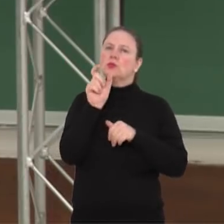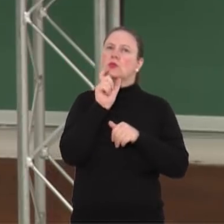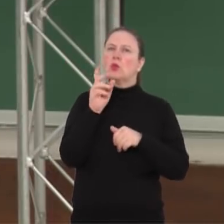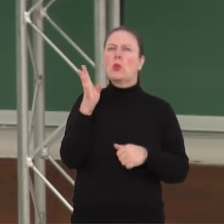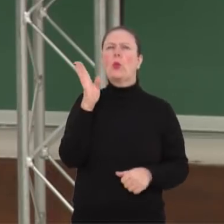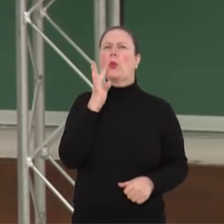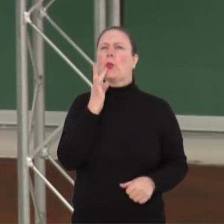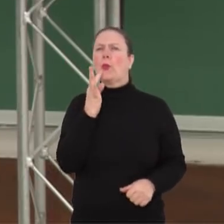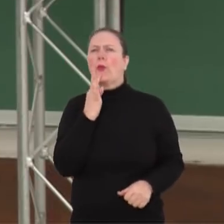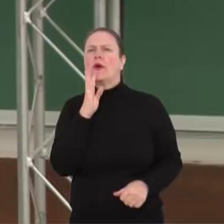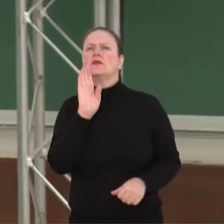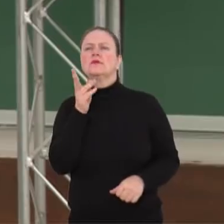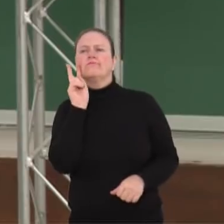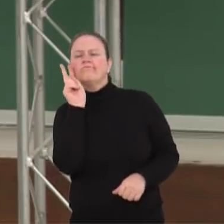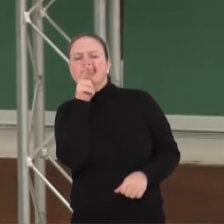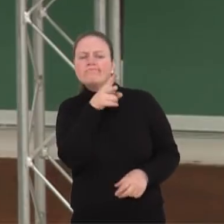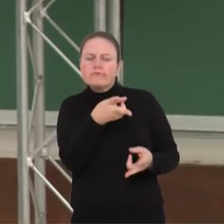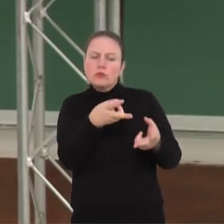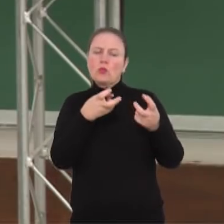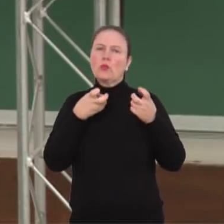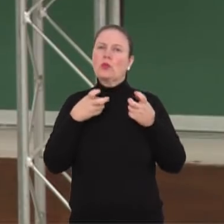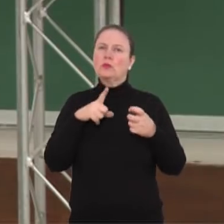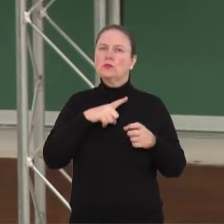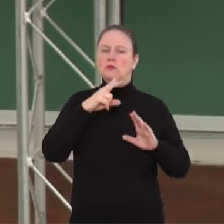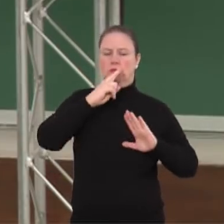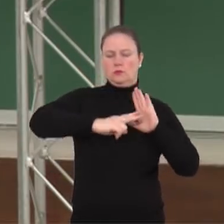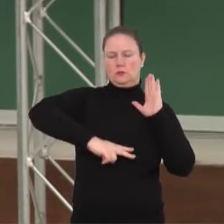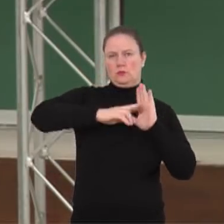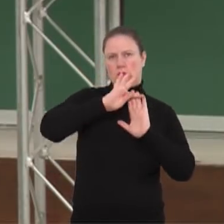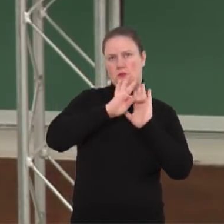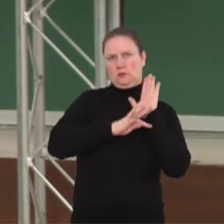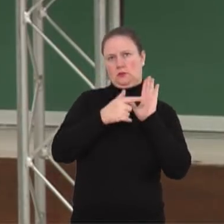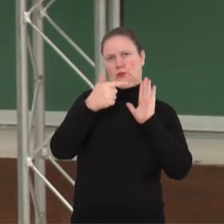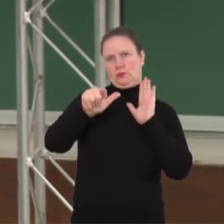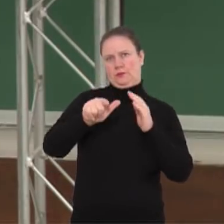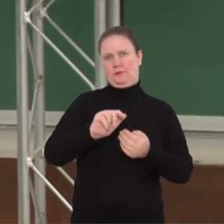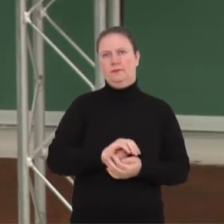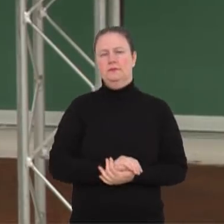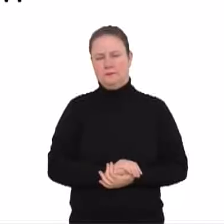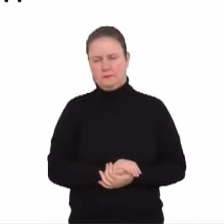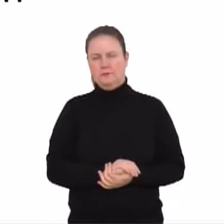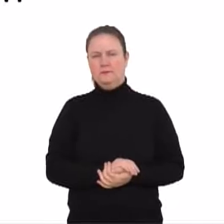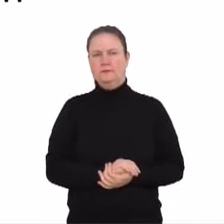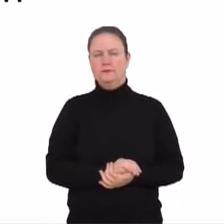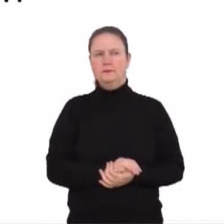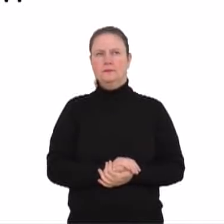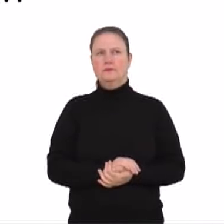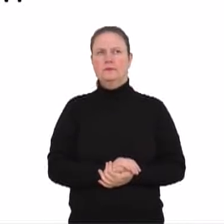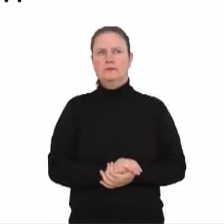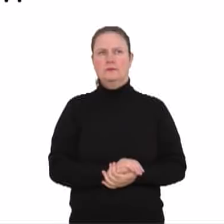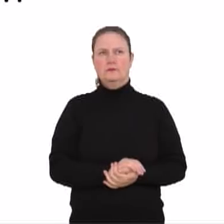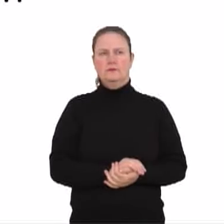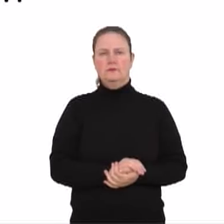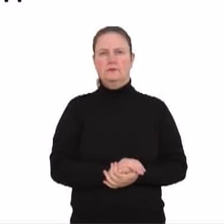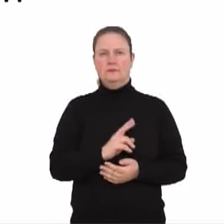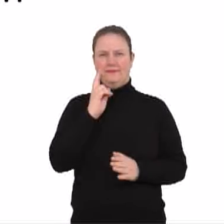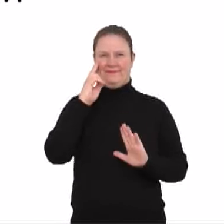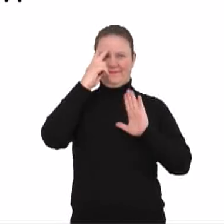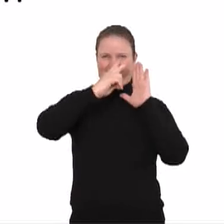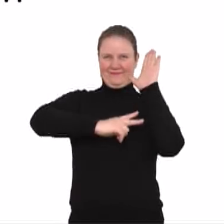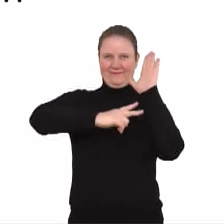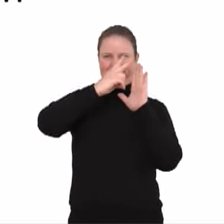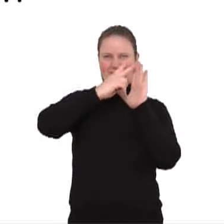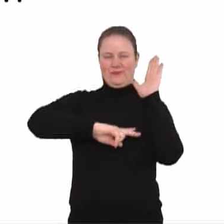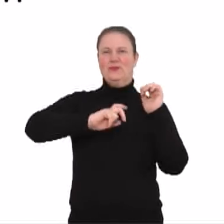que você já ouviu, que a gente já leu em alguns outros textos. Então vamos lá. Rio de Janeiro is the most